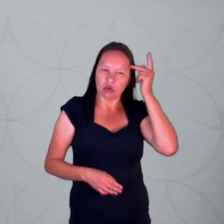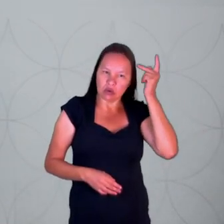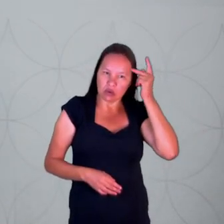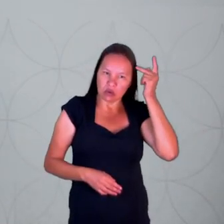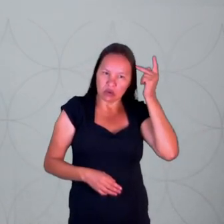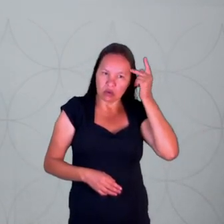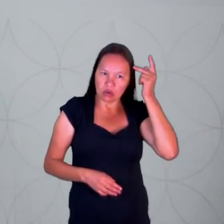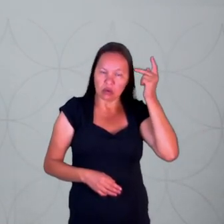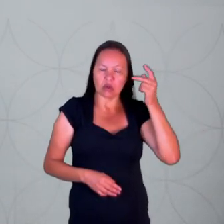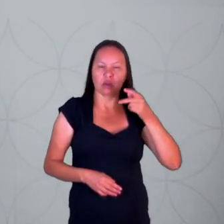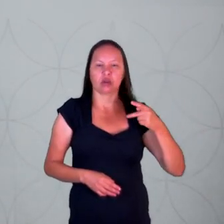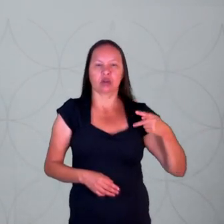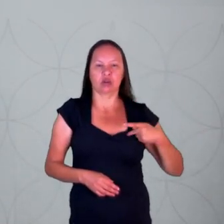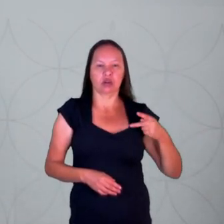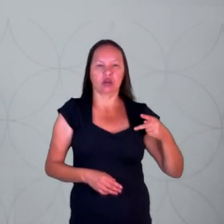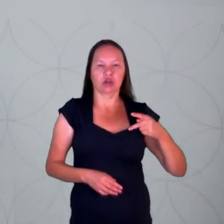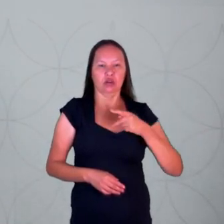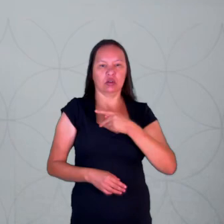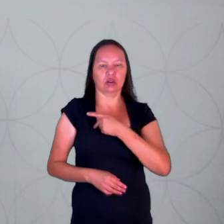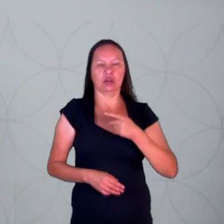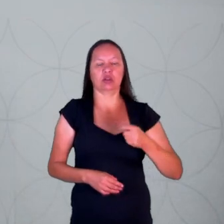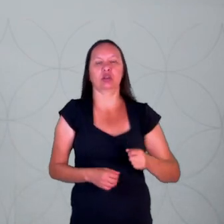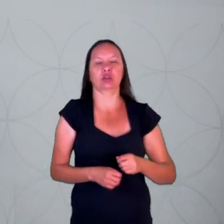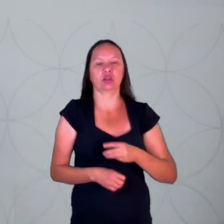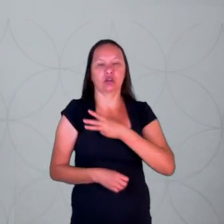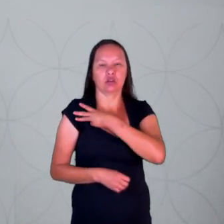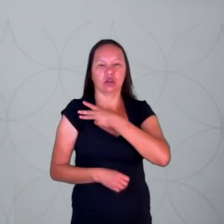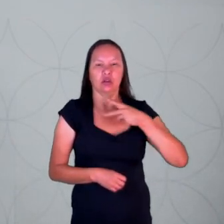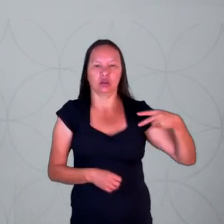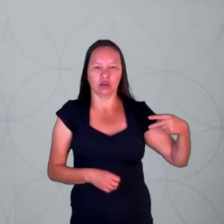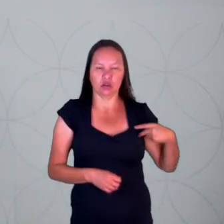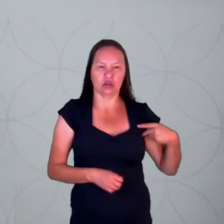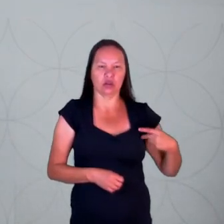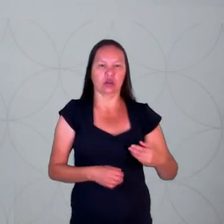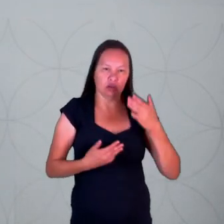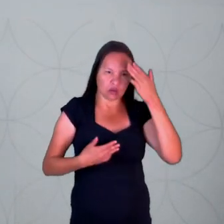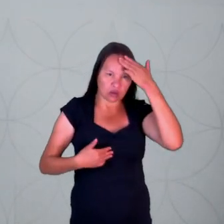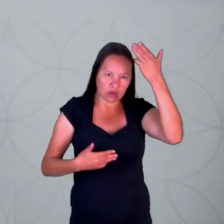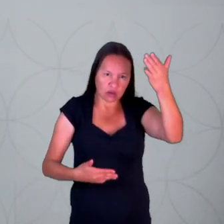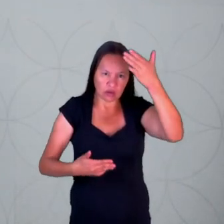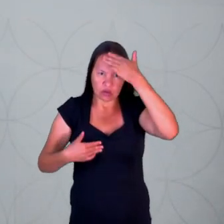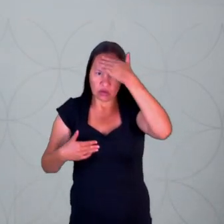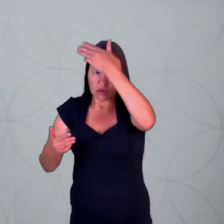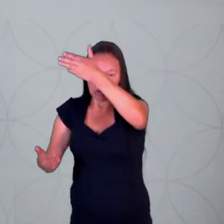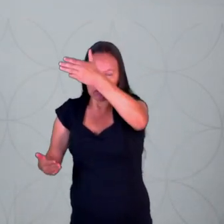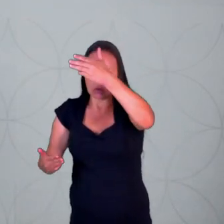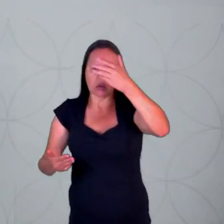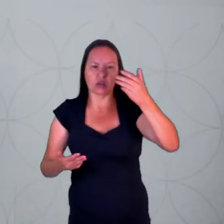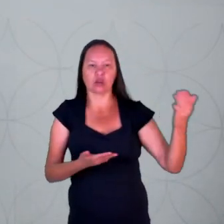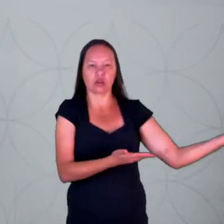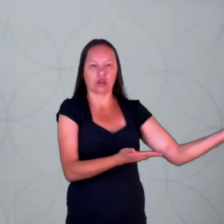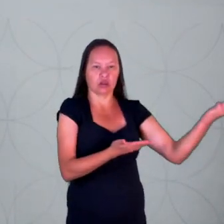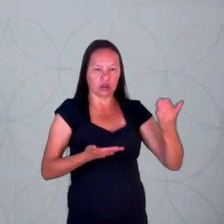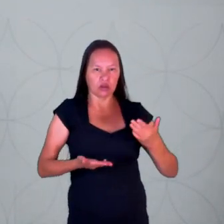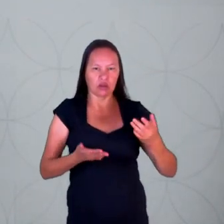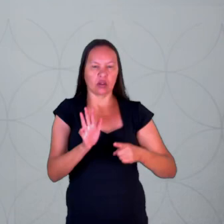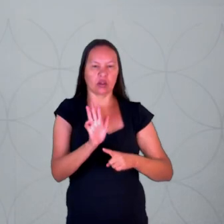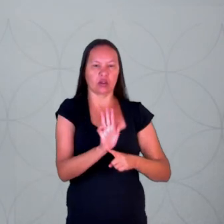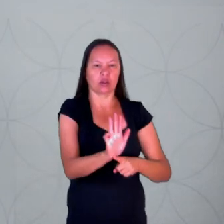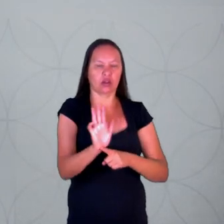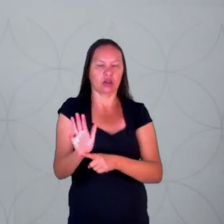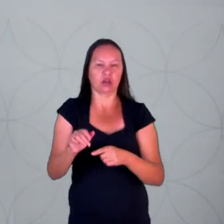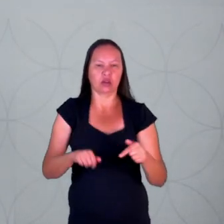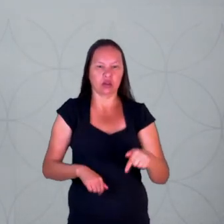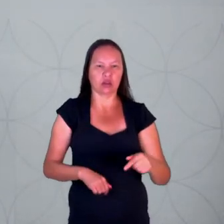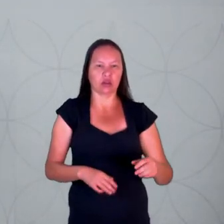Paulo o Conselho Nacional do Ministério Público agradece a presença das autoridad já nominadas e a participação de suas